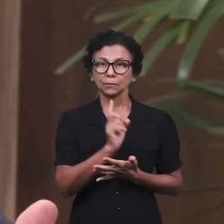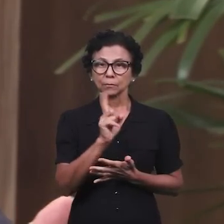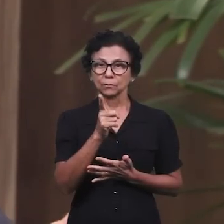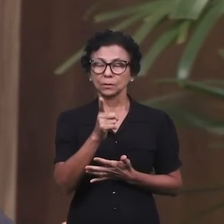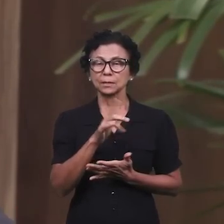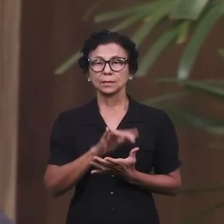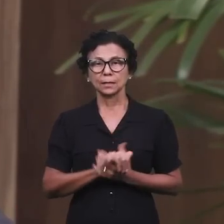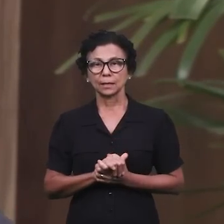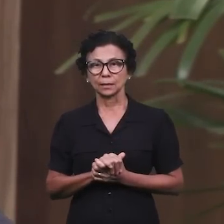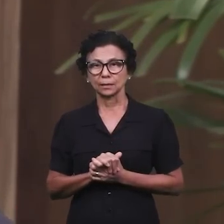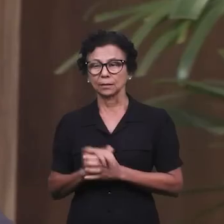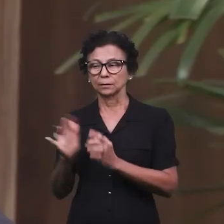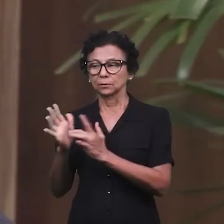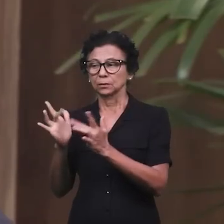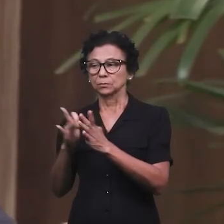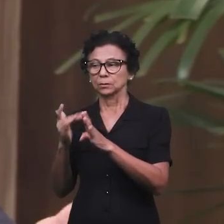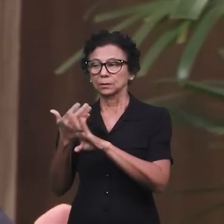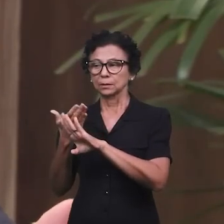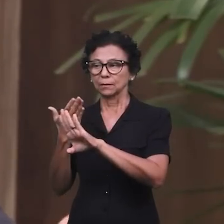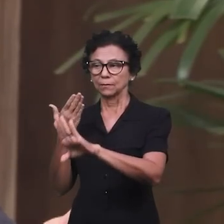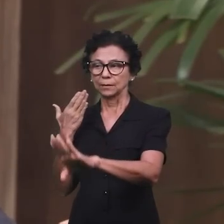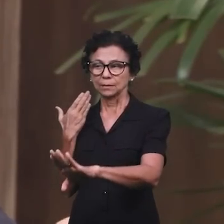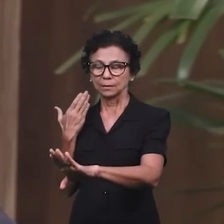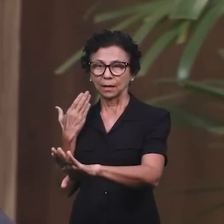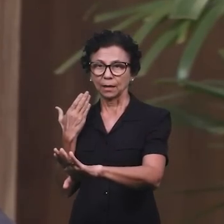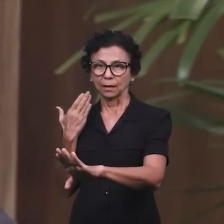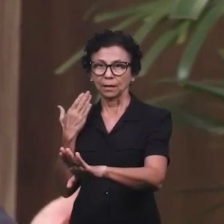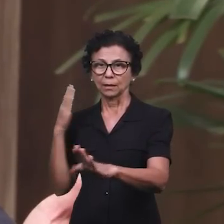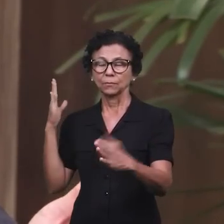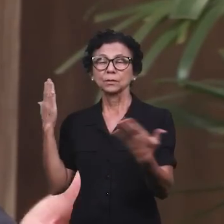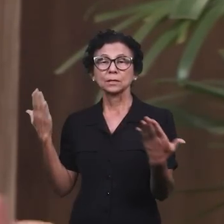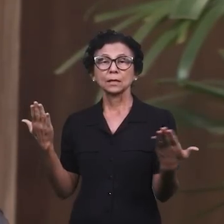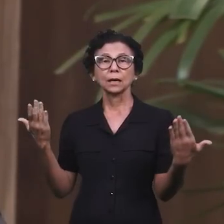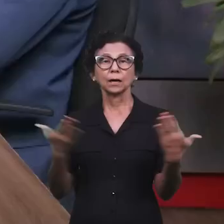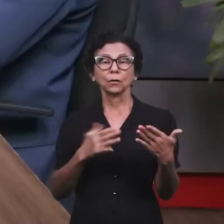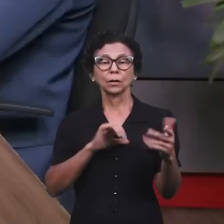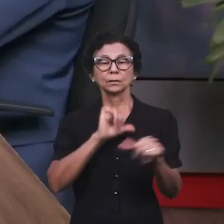um religioso sem a presença de Jesus.